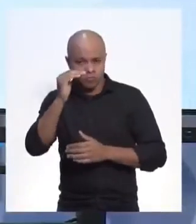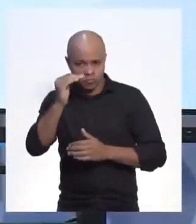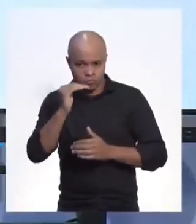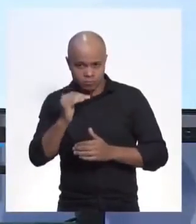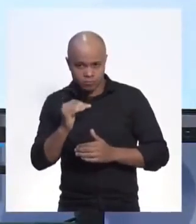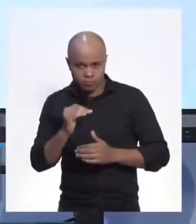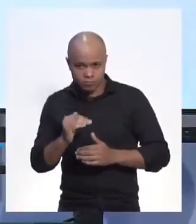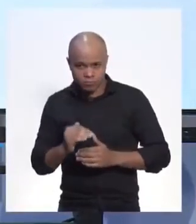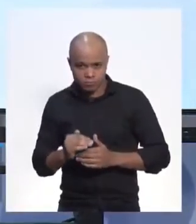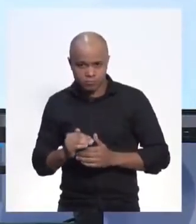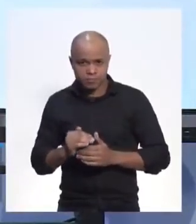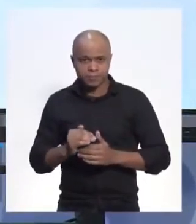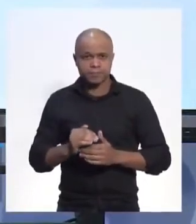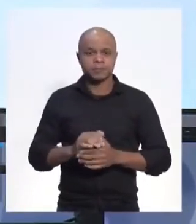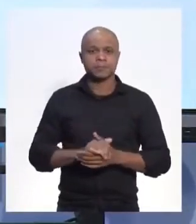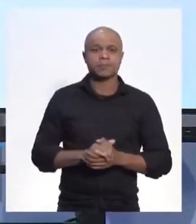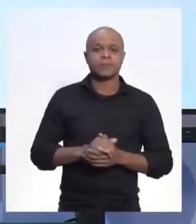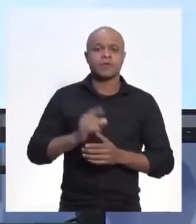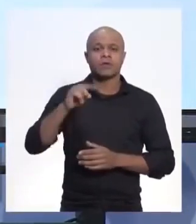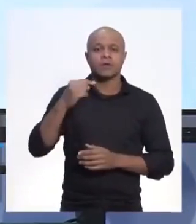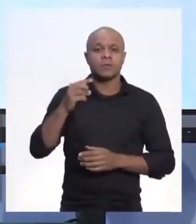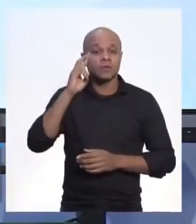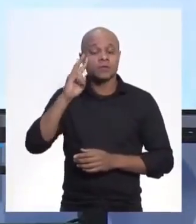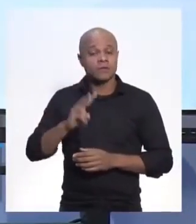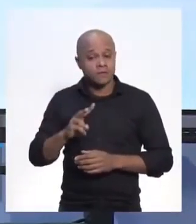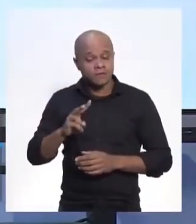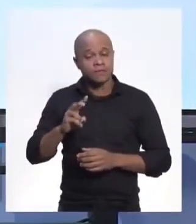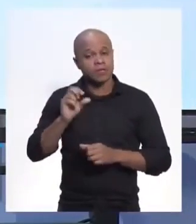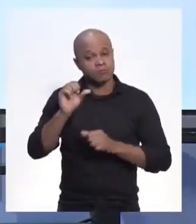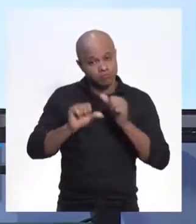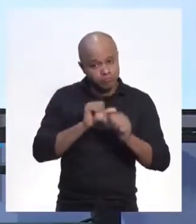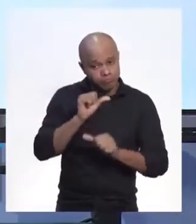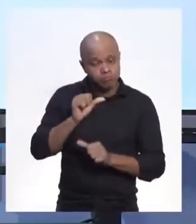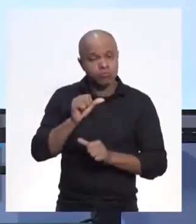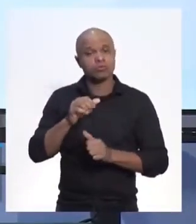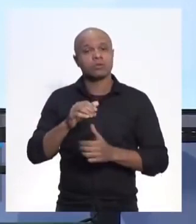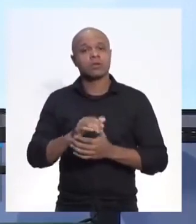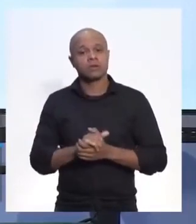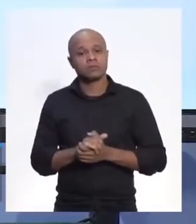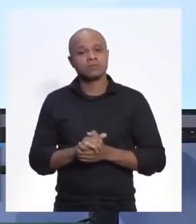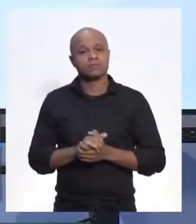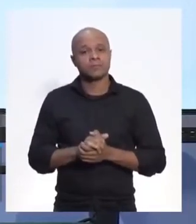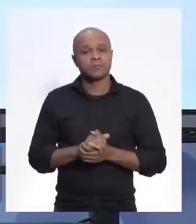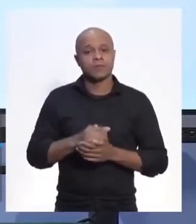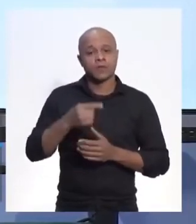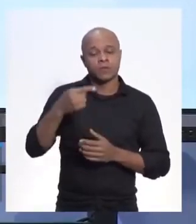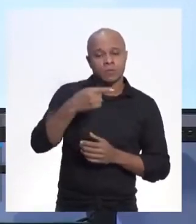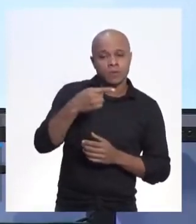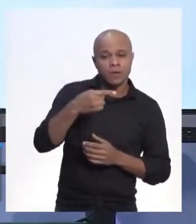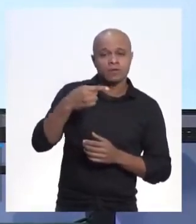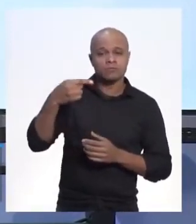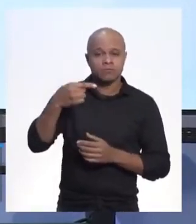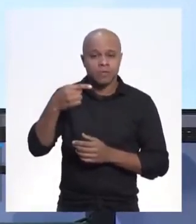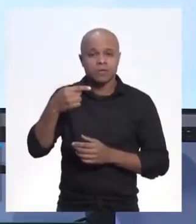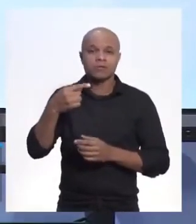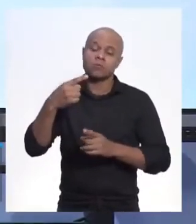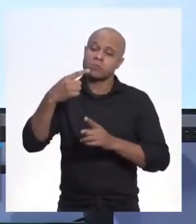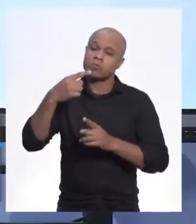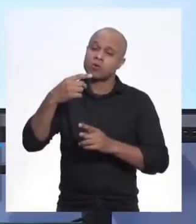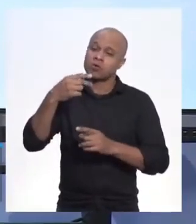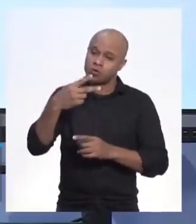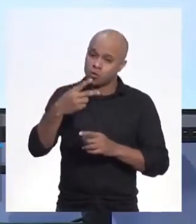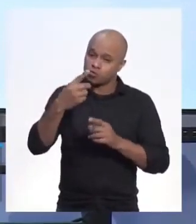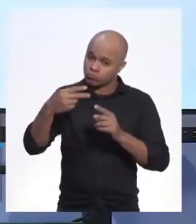2. Para você resolver, você vai ter que fazer a regrinha de sinal. Menos com menos dá mais, então você vai ter que calcular aí na sua casa 2